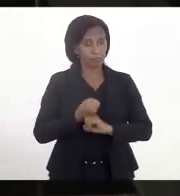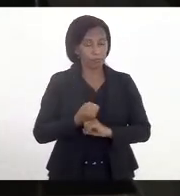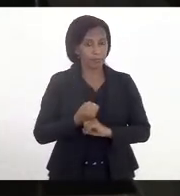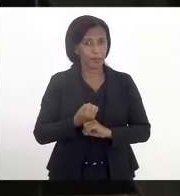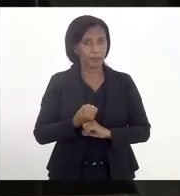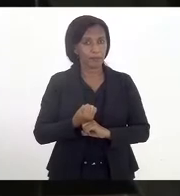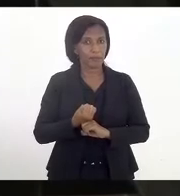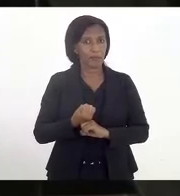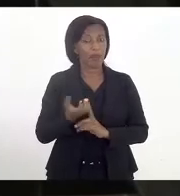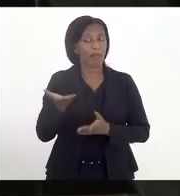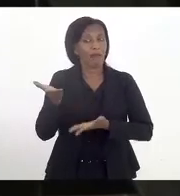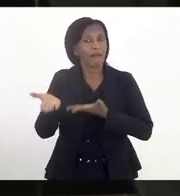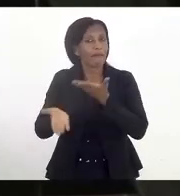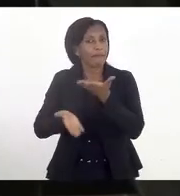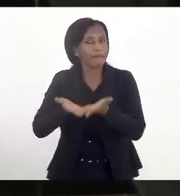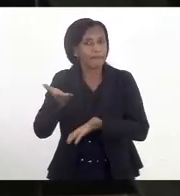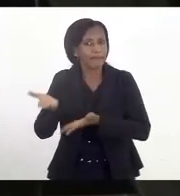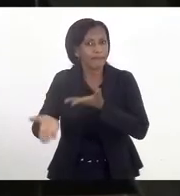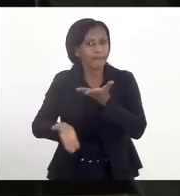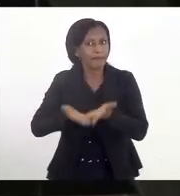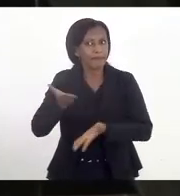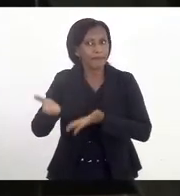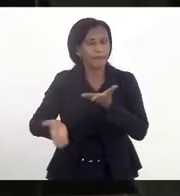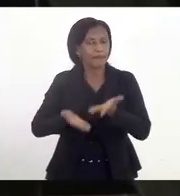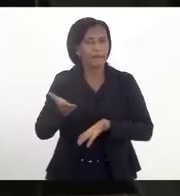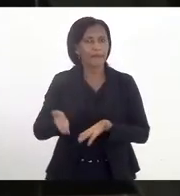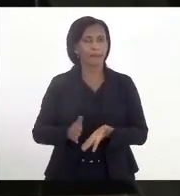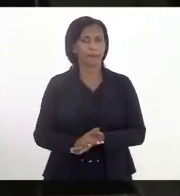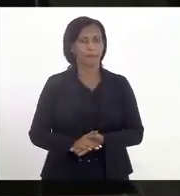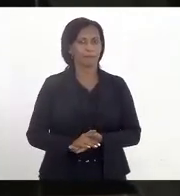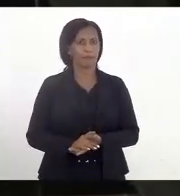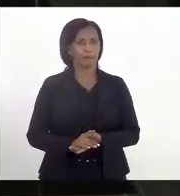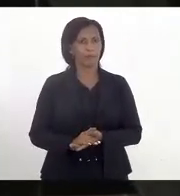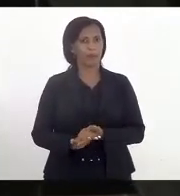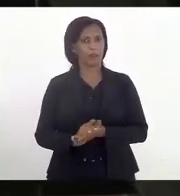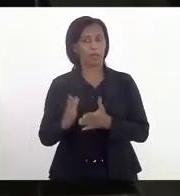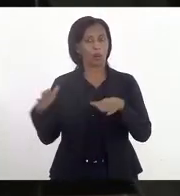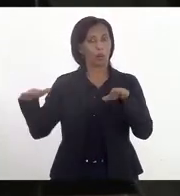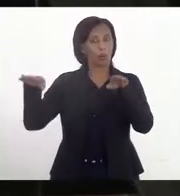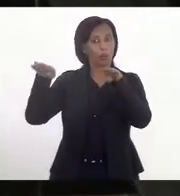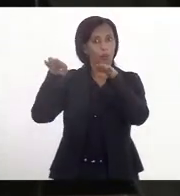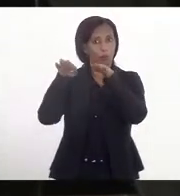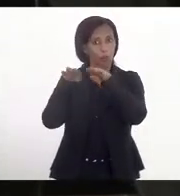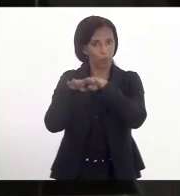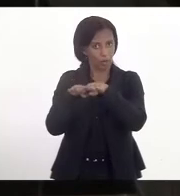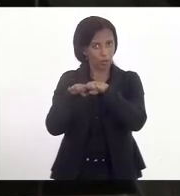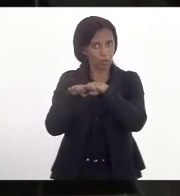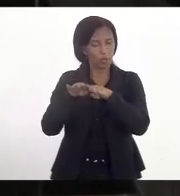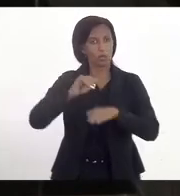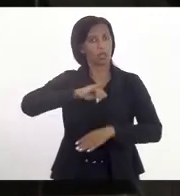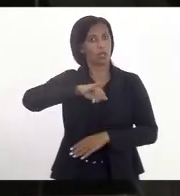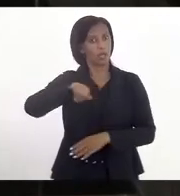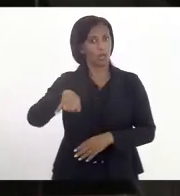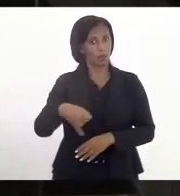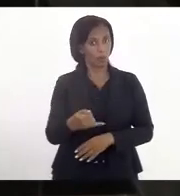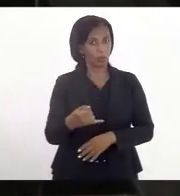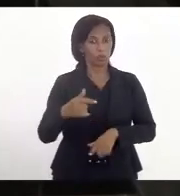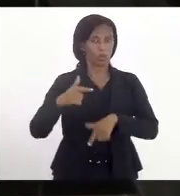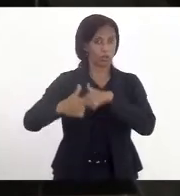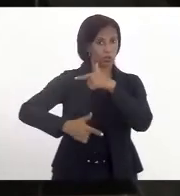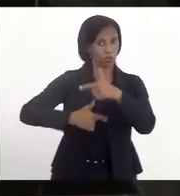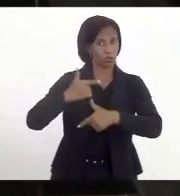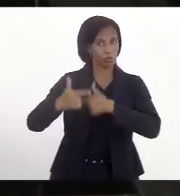é a tratar com relevância a possibilidade de um